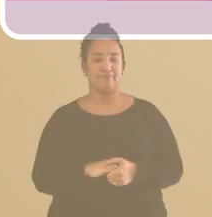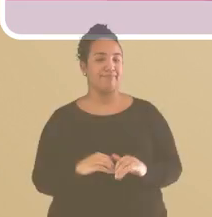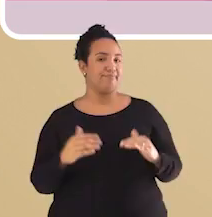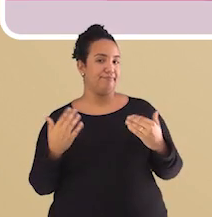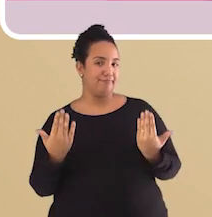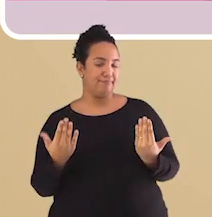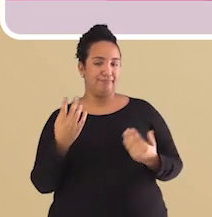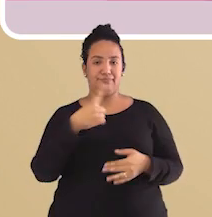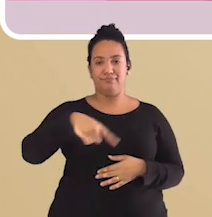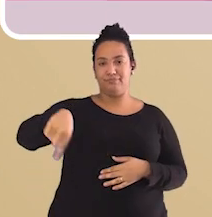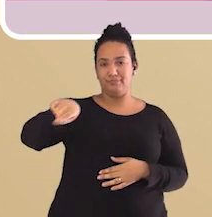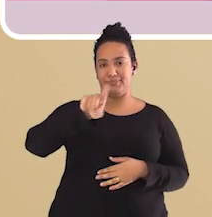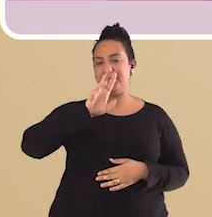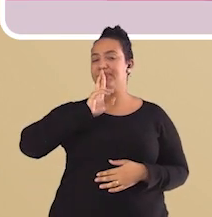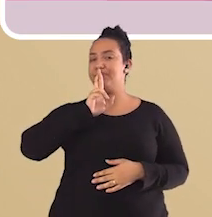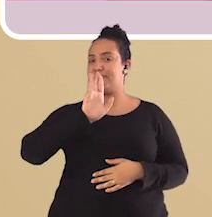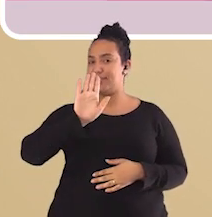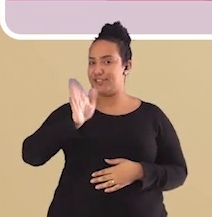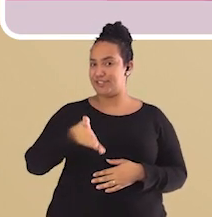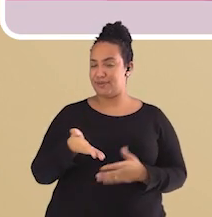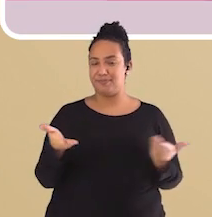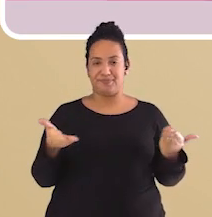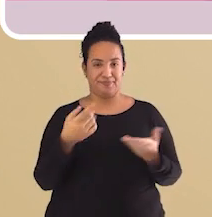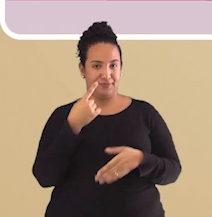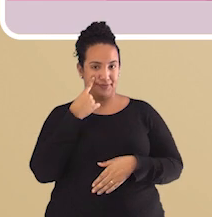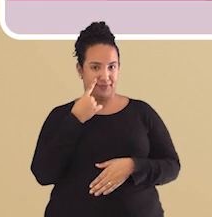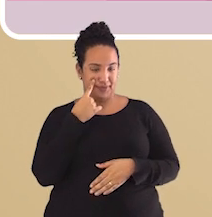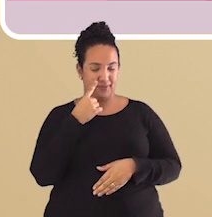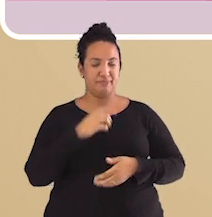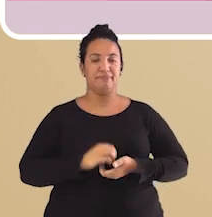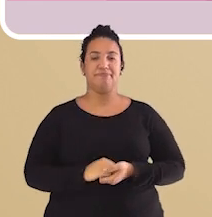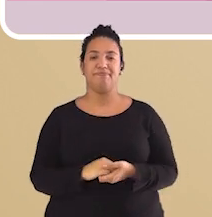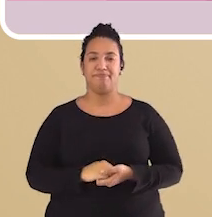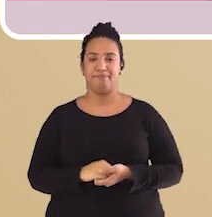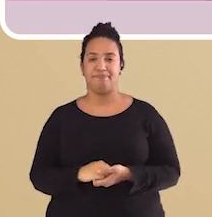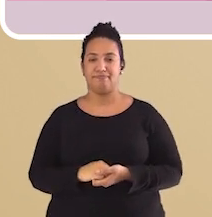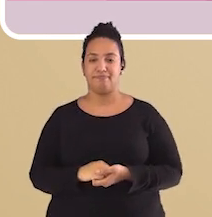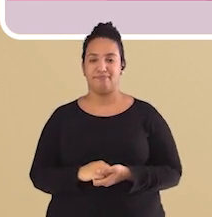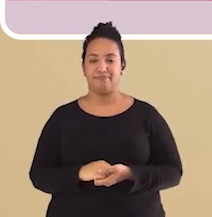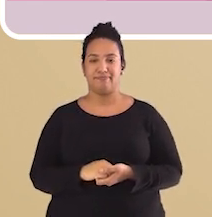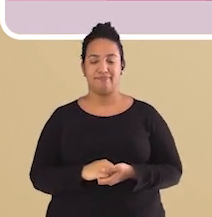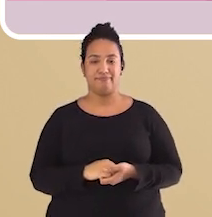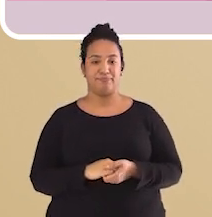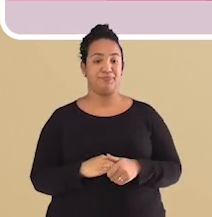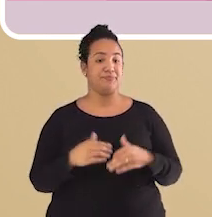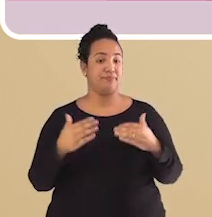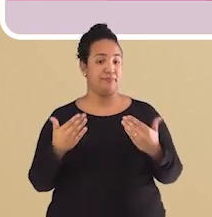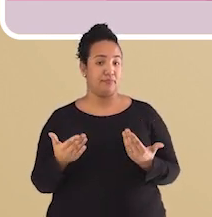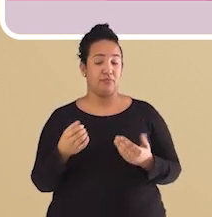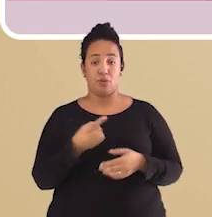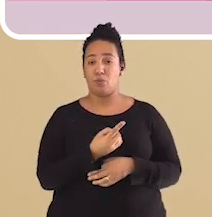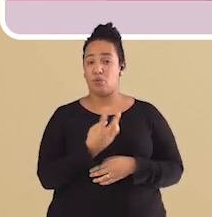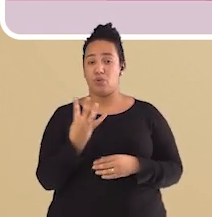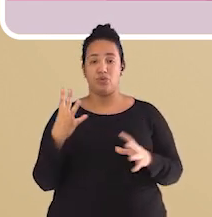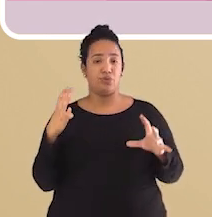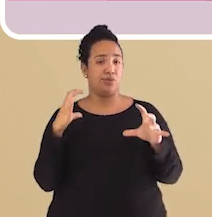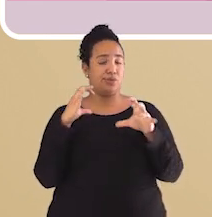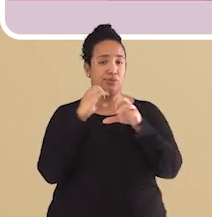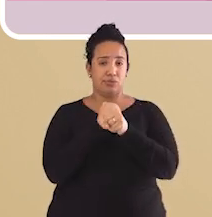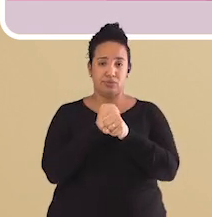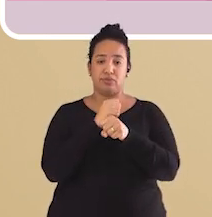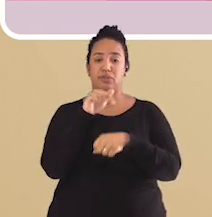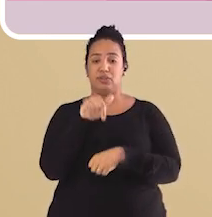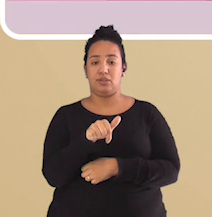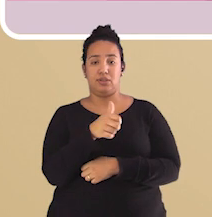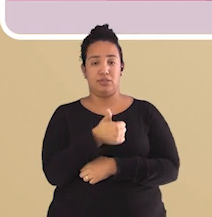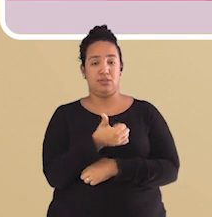E aí, conseguiram responder? Vamos conferir nossas respostas? Se a quantidade total que Lúcia